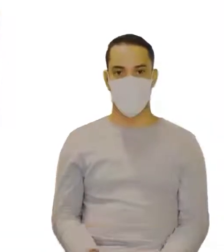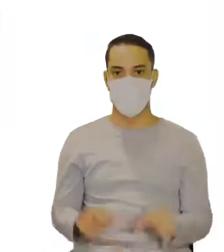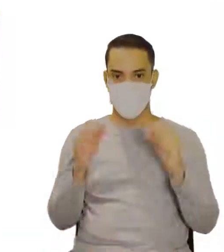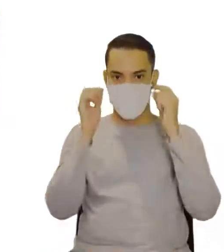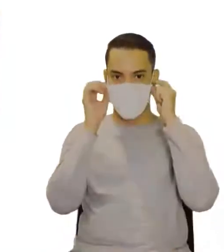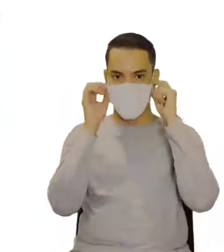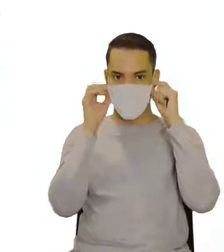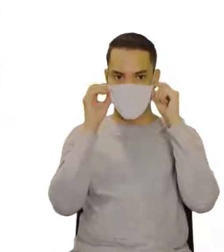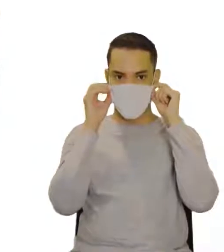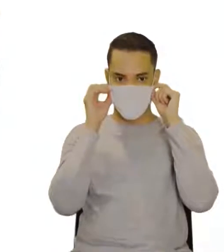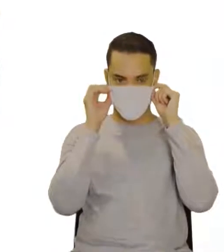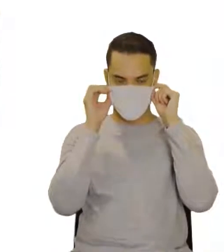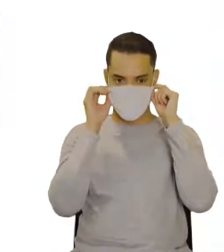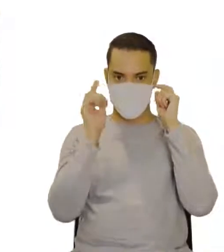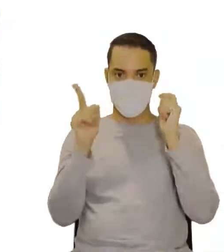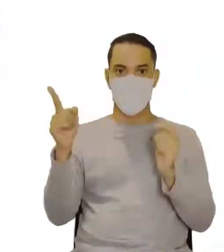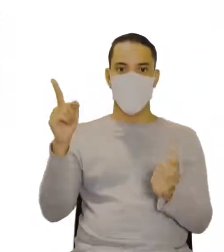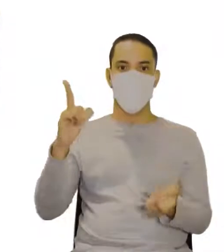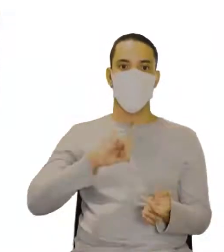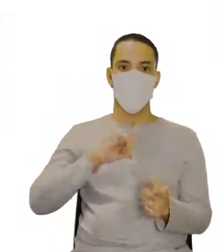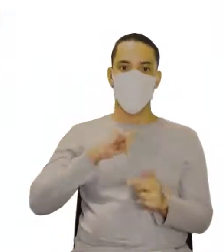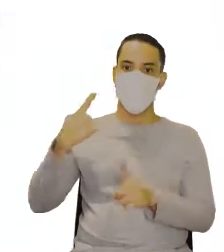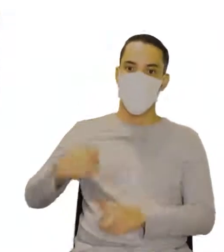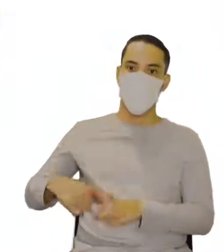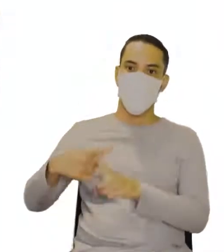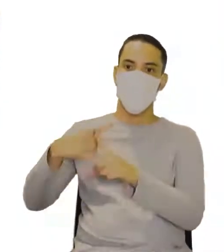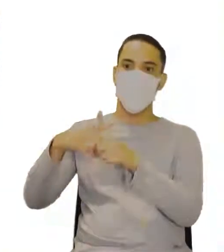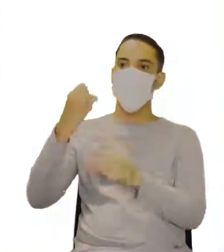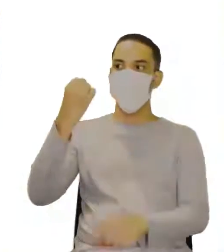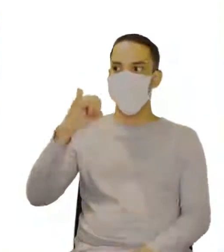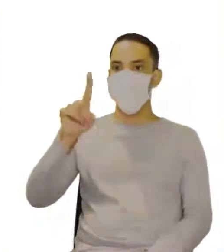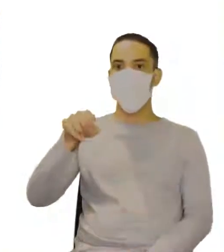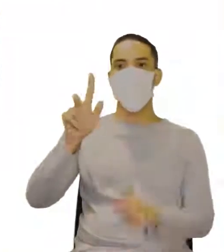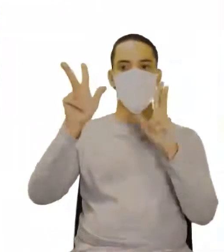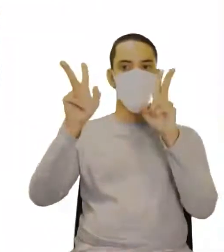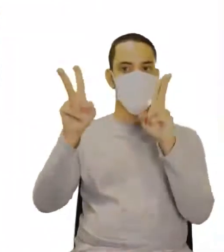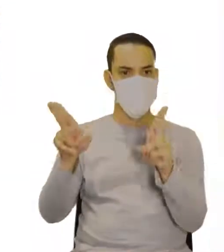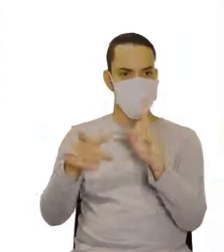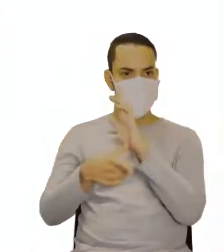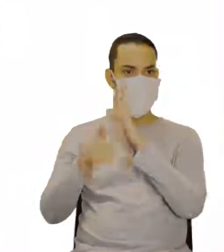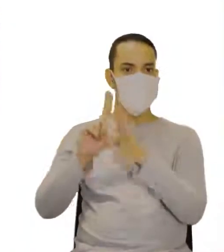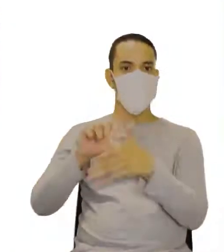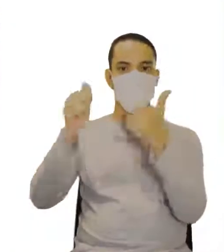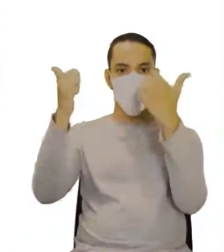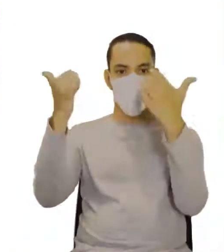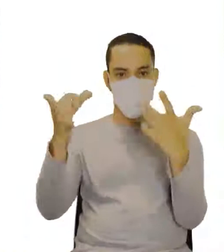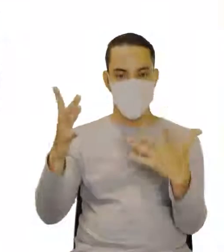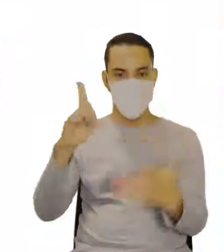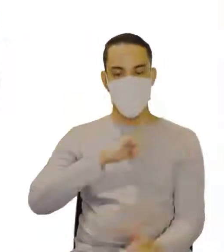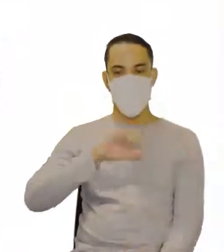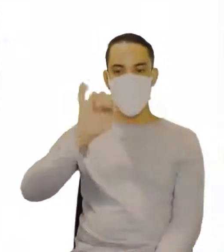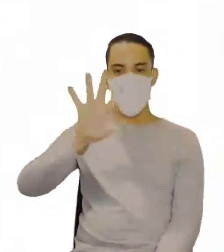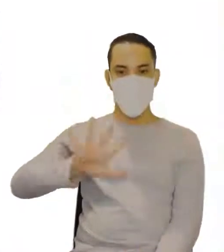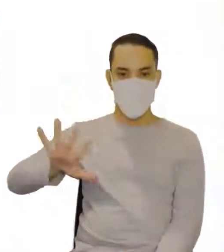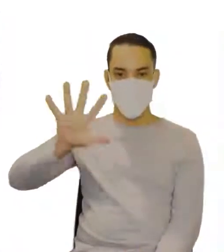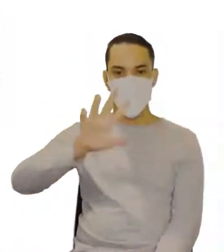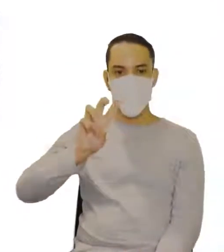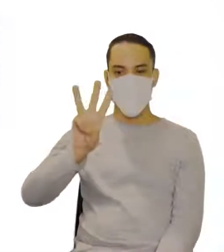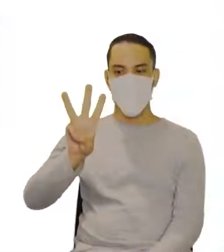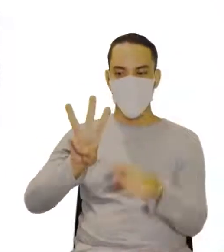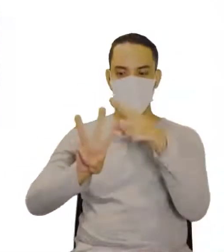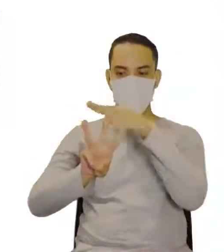só é vantajosa quando os geradores são iguais, como eu falei para vocês. Olha só, aqui eu tenho uma figura com 3